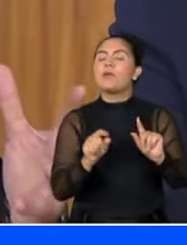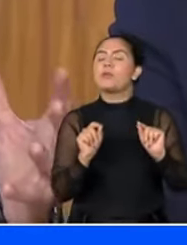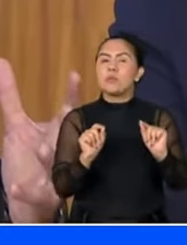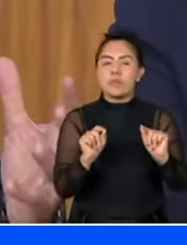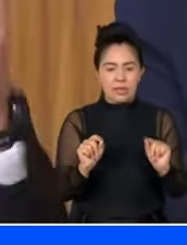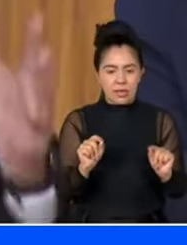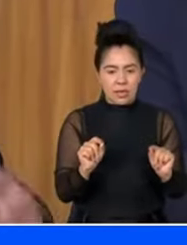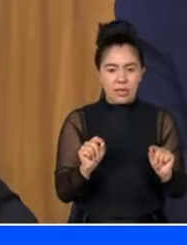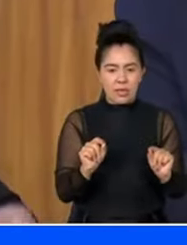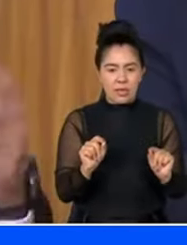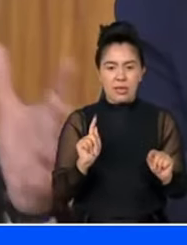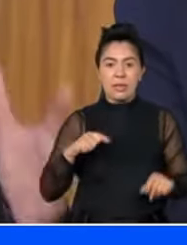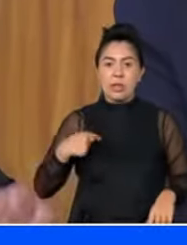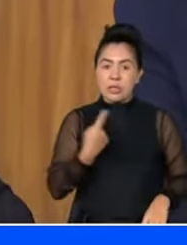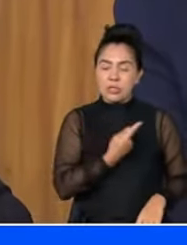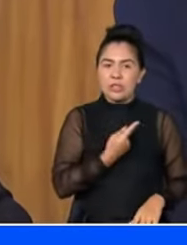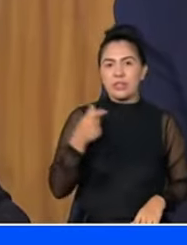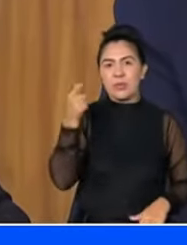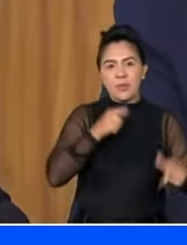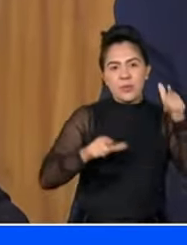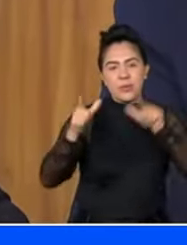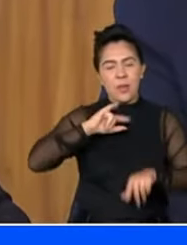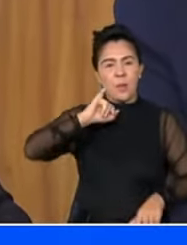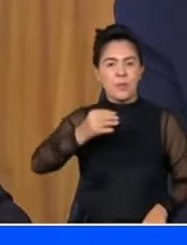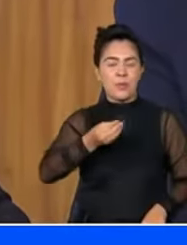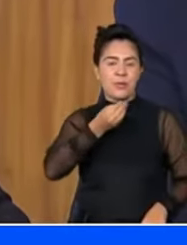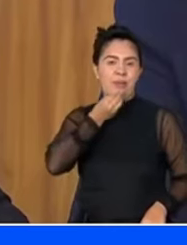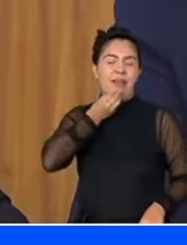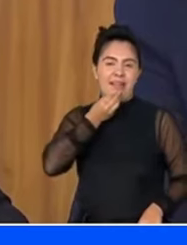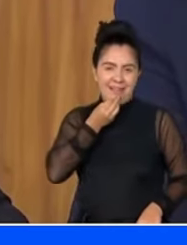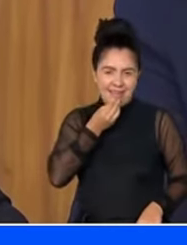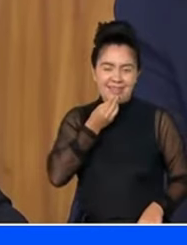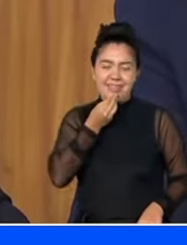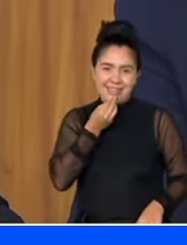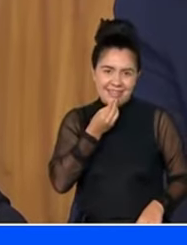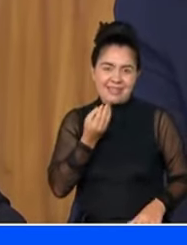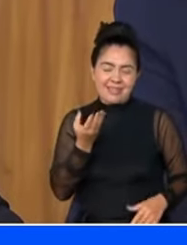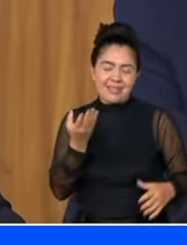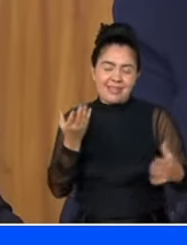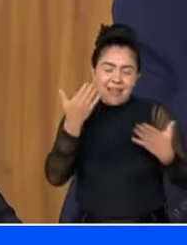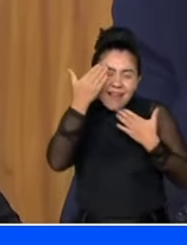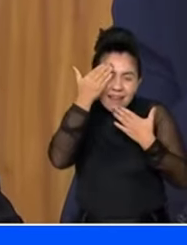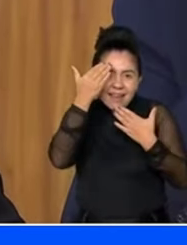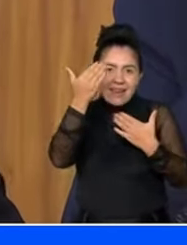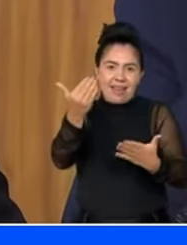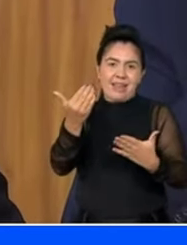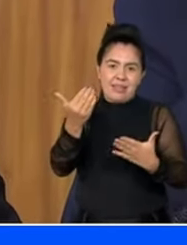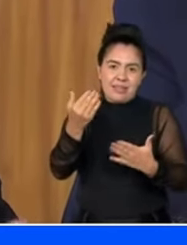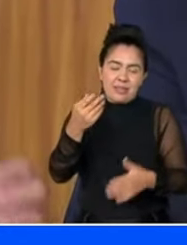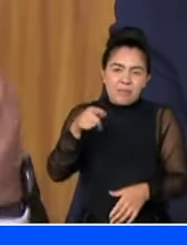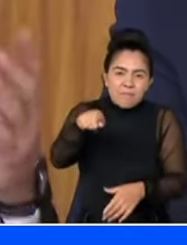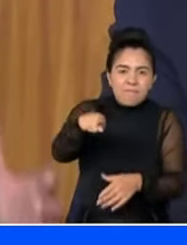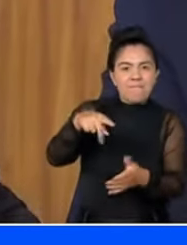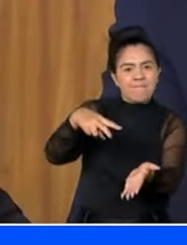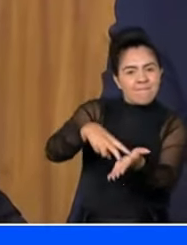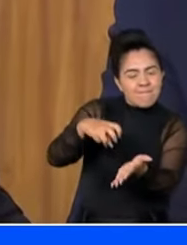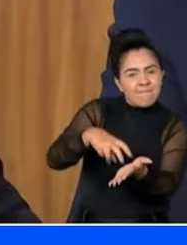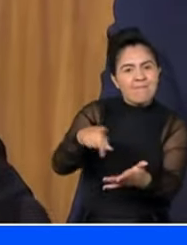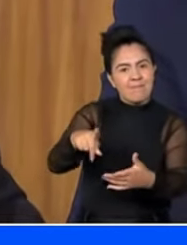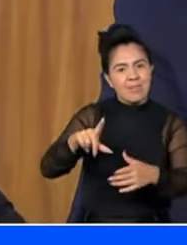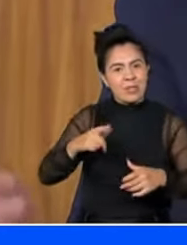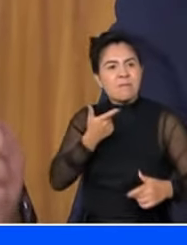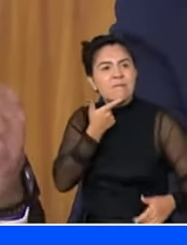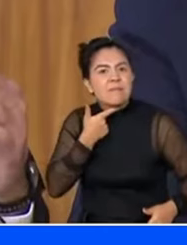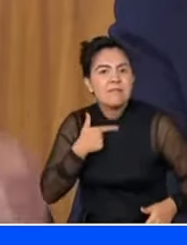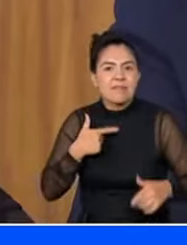o que estamos vivendo, as oportunidades que nós estamos tendo. E é graças a esse ânimo seu, essa disposição sua de andar, eu